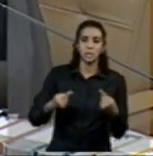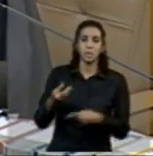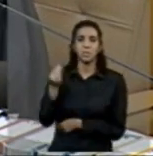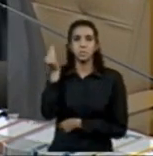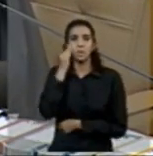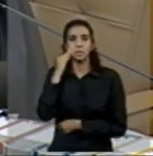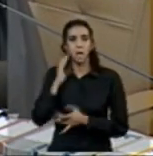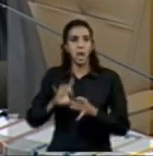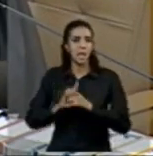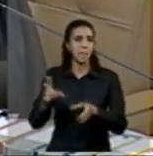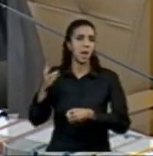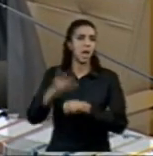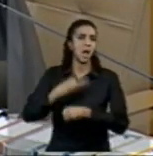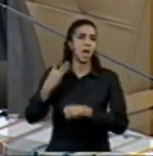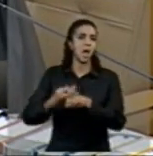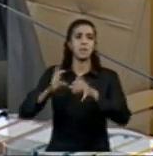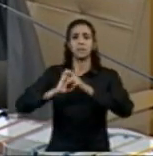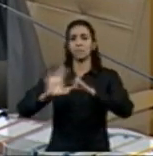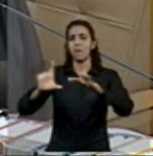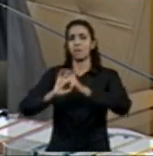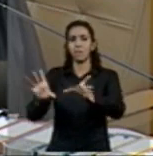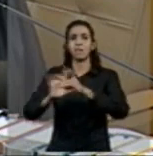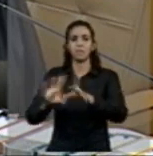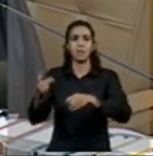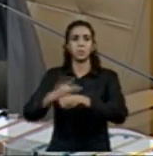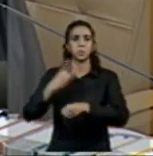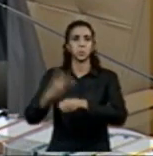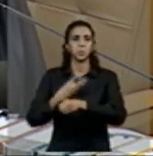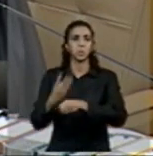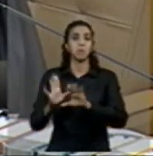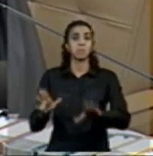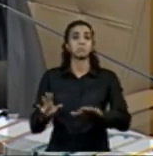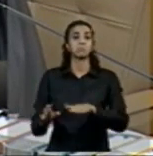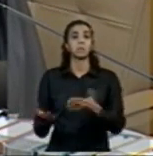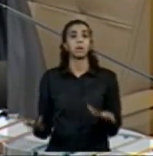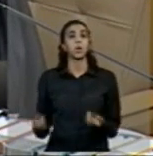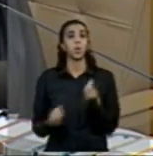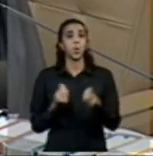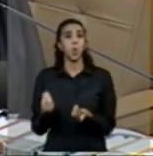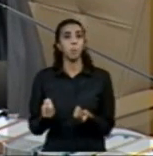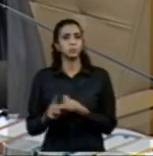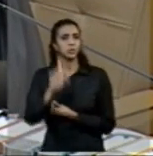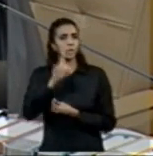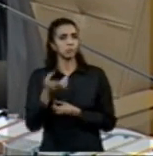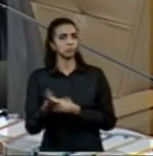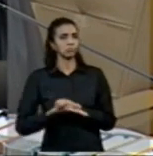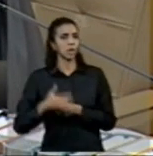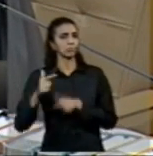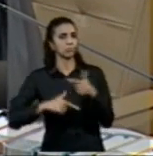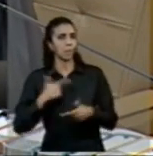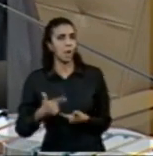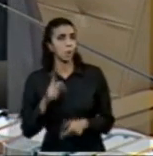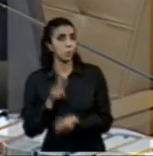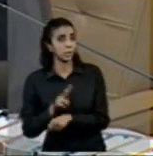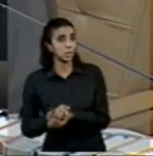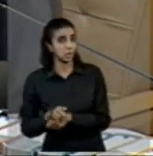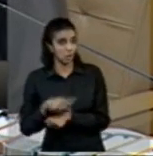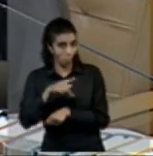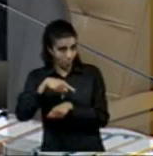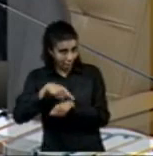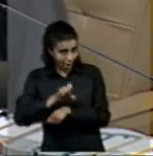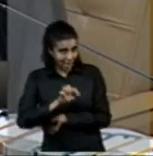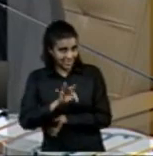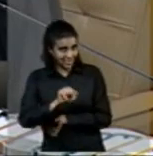liberalização sem limites, anulando a ação das instituições do direito do trabalho e o papel protetivo do Estado.